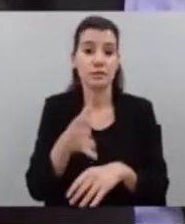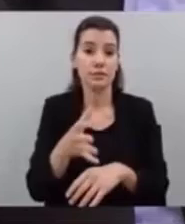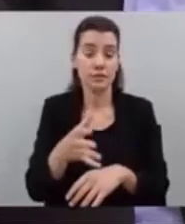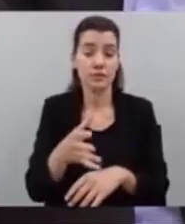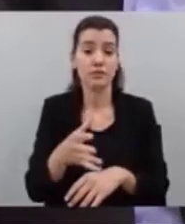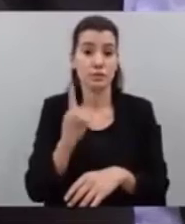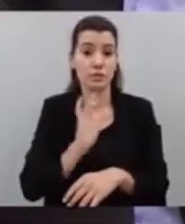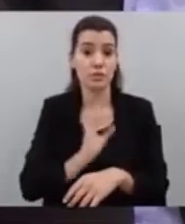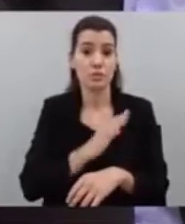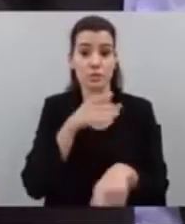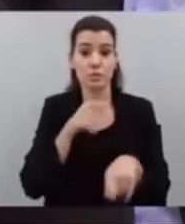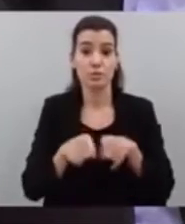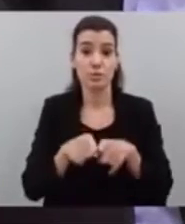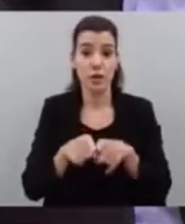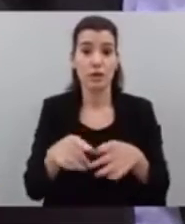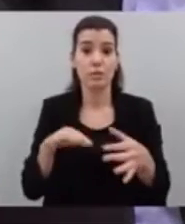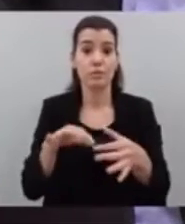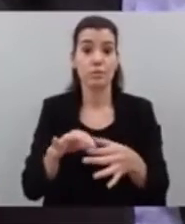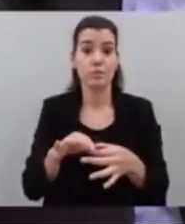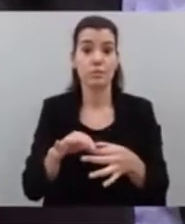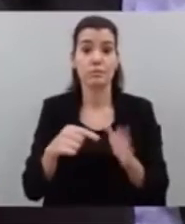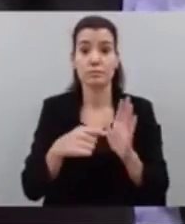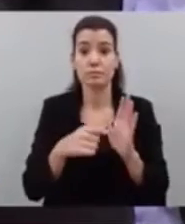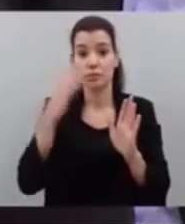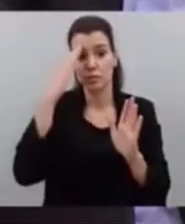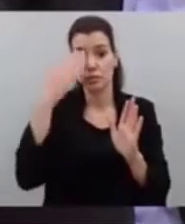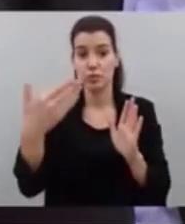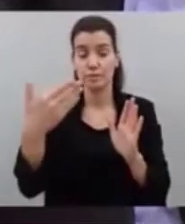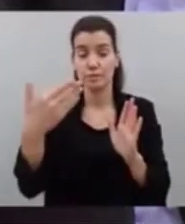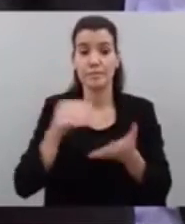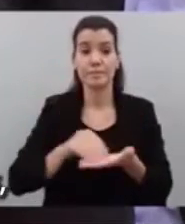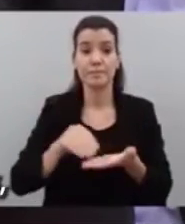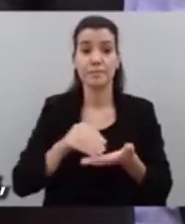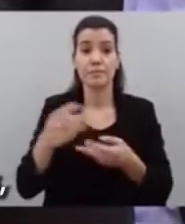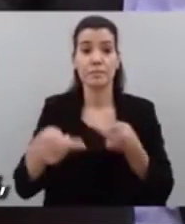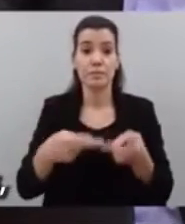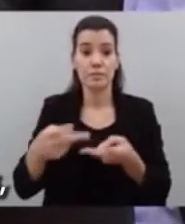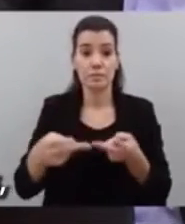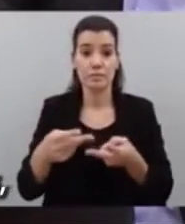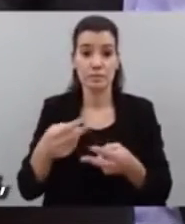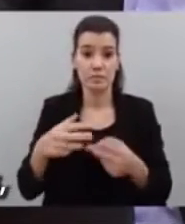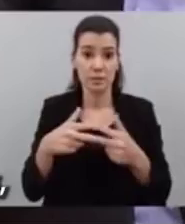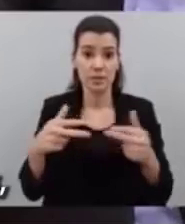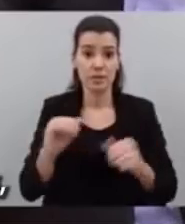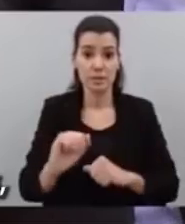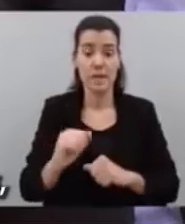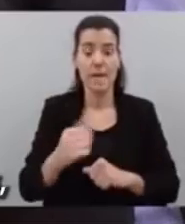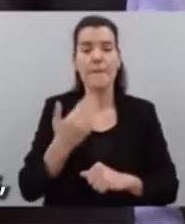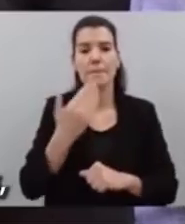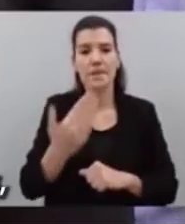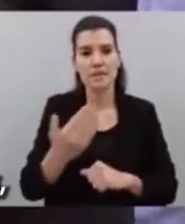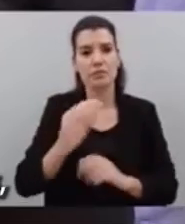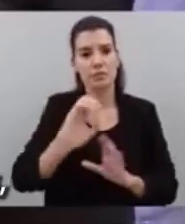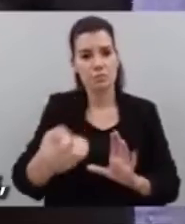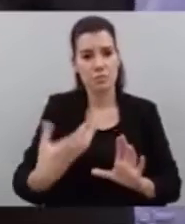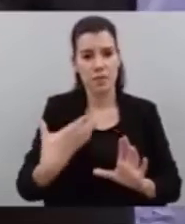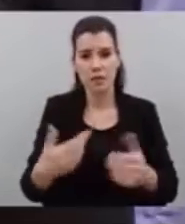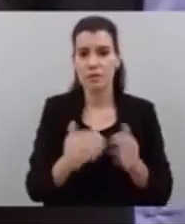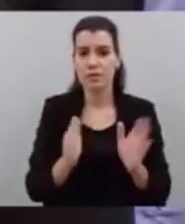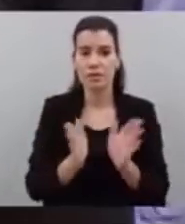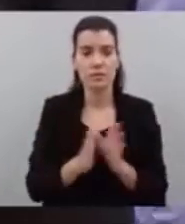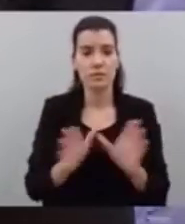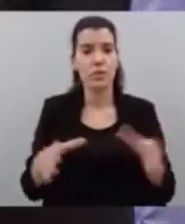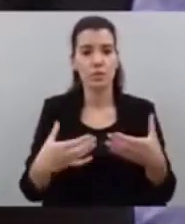disse a senhora deputada, de acordo com o memorando número 1 do Gabinete de Auditoria Municipal, que requeremos que seja enviado a todos os grupos